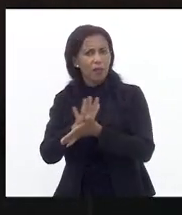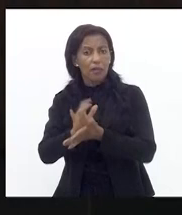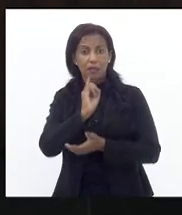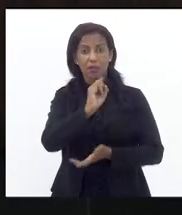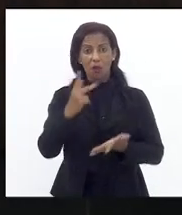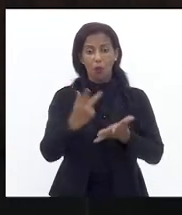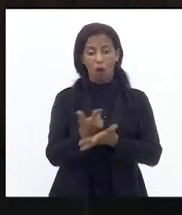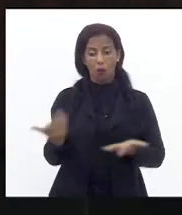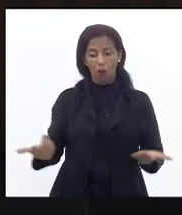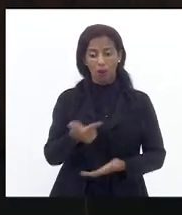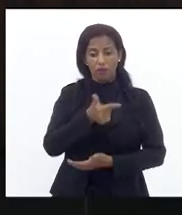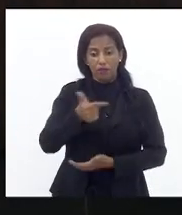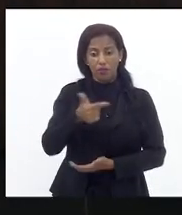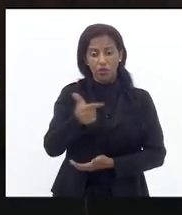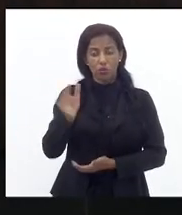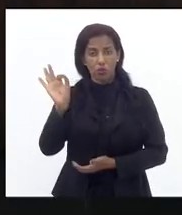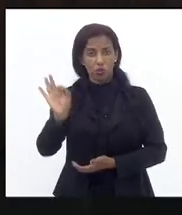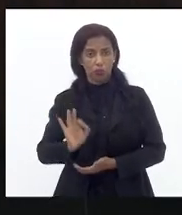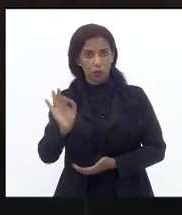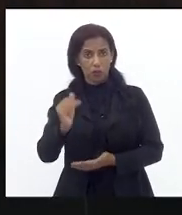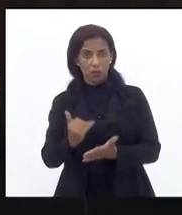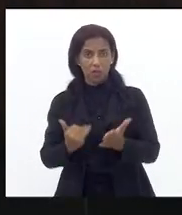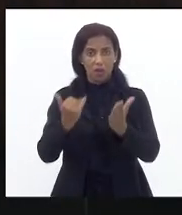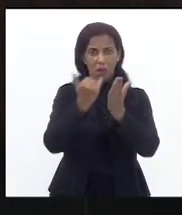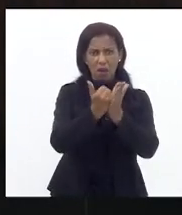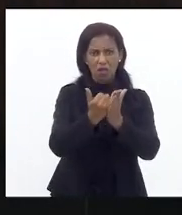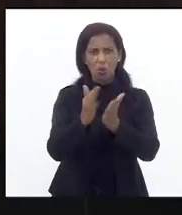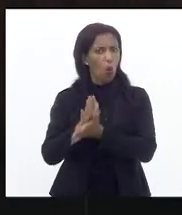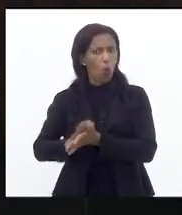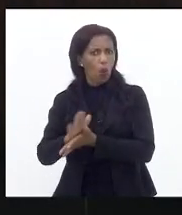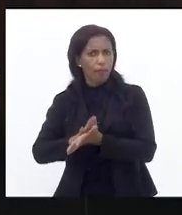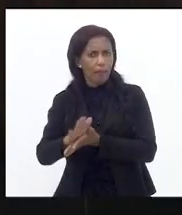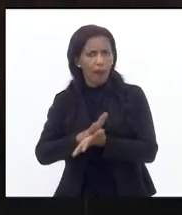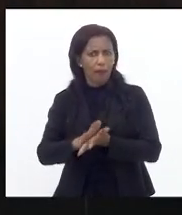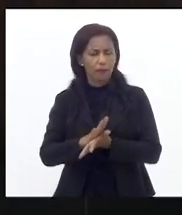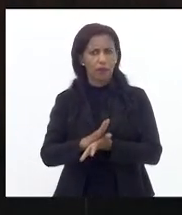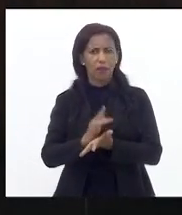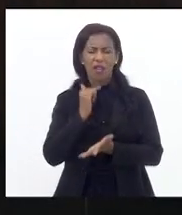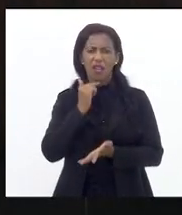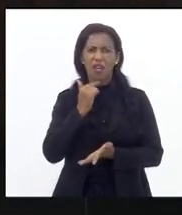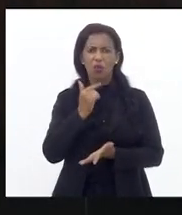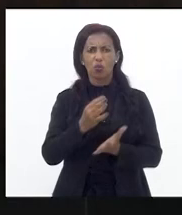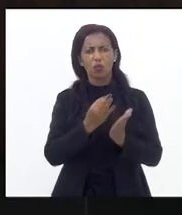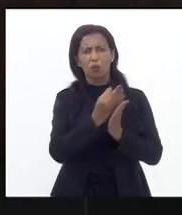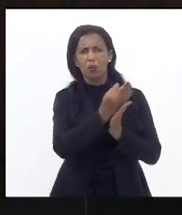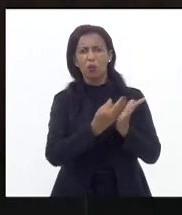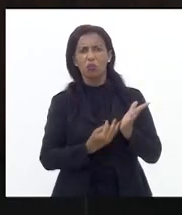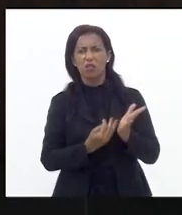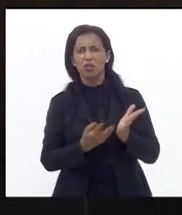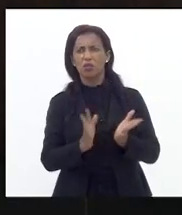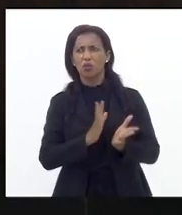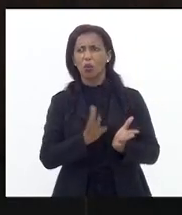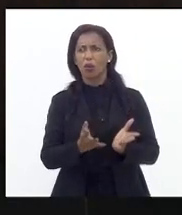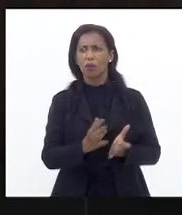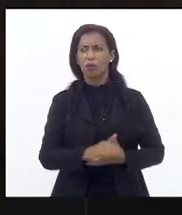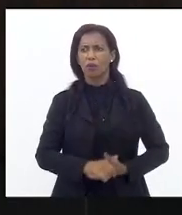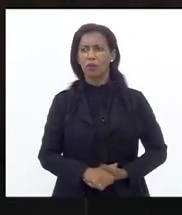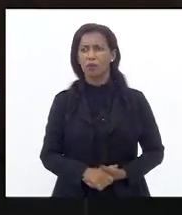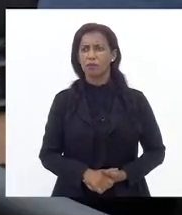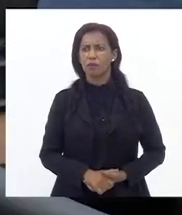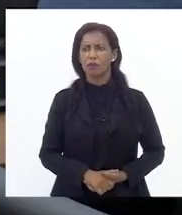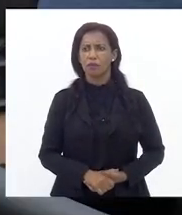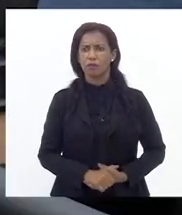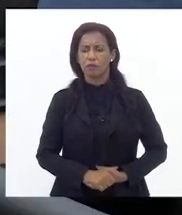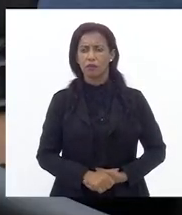por cento como foi prometido incidiria sobre esse valor também ou nem isso essa é a dúvida que o texto é muito mal redigido obrigado obrigado